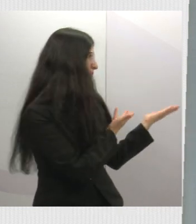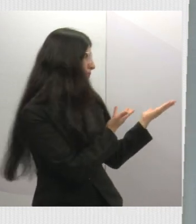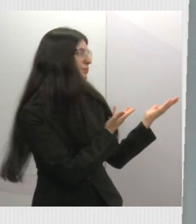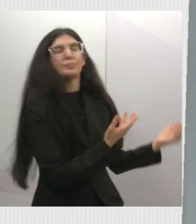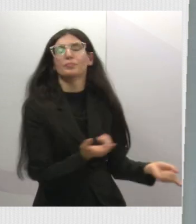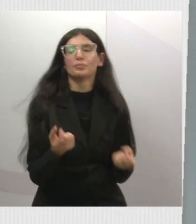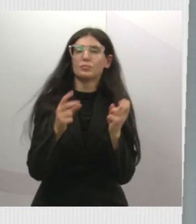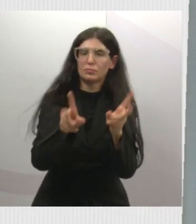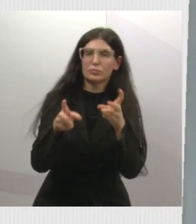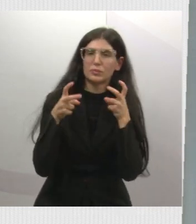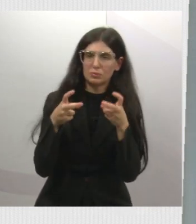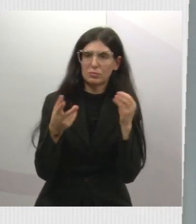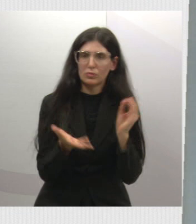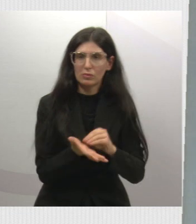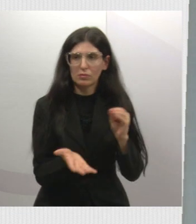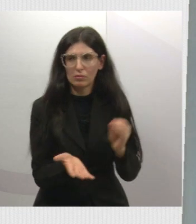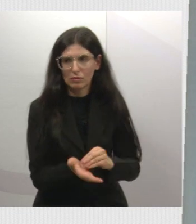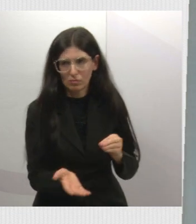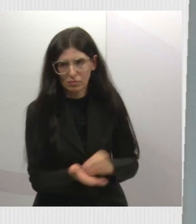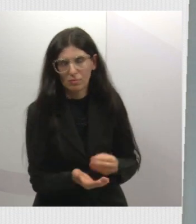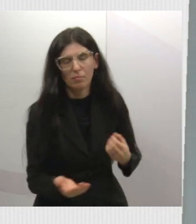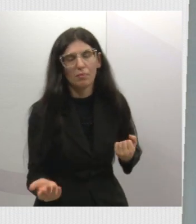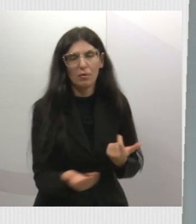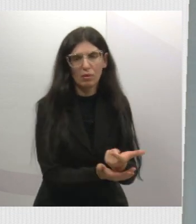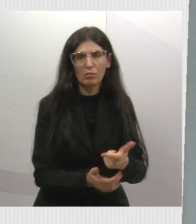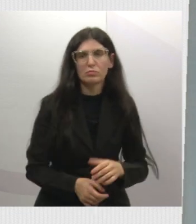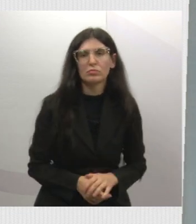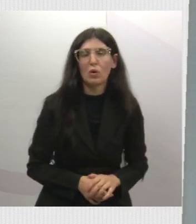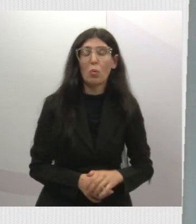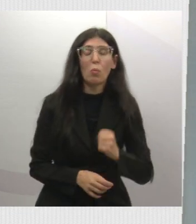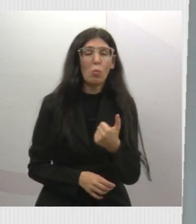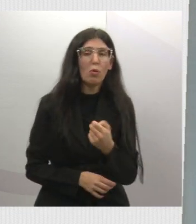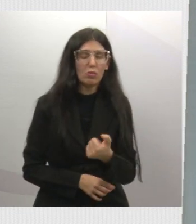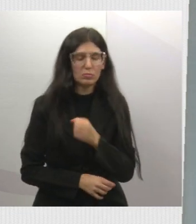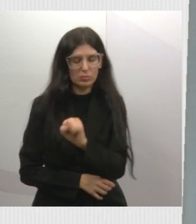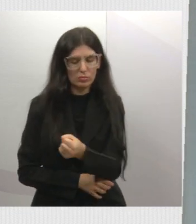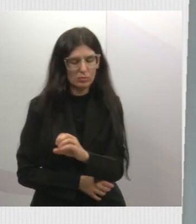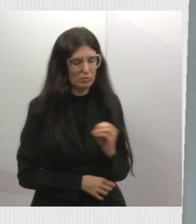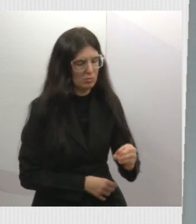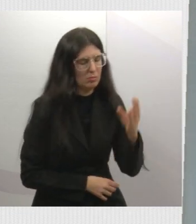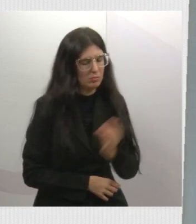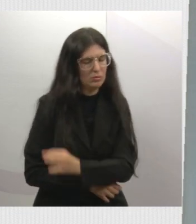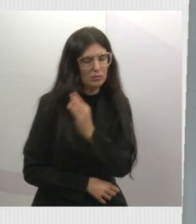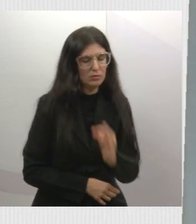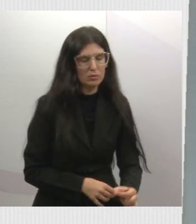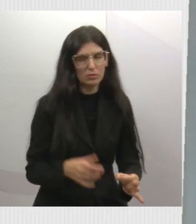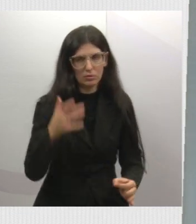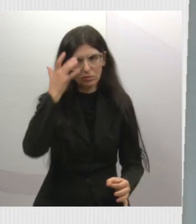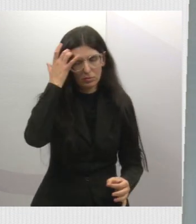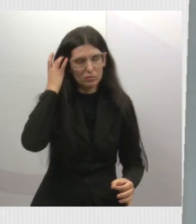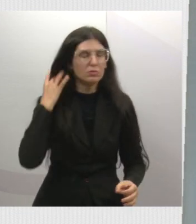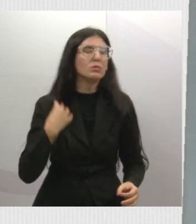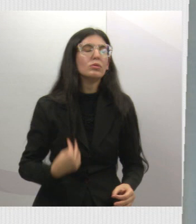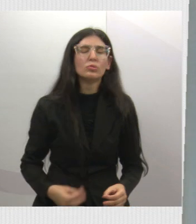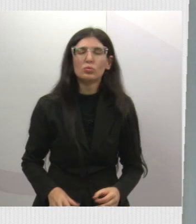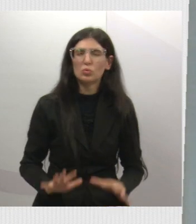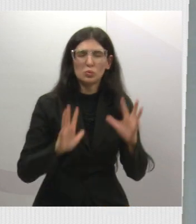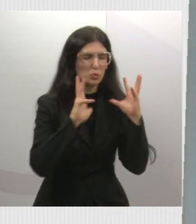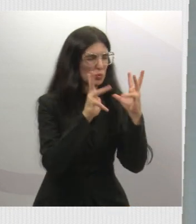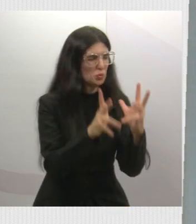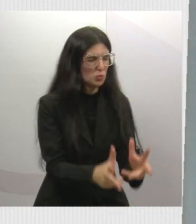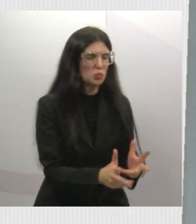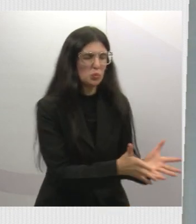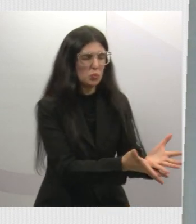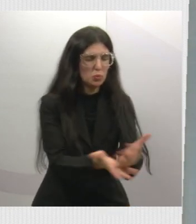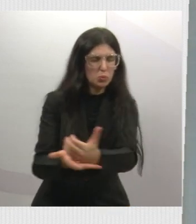a pagar foram-se liquidados, praticamente quase 80% do montante que estava